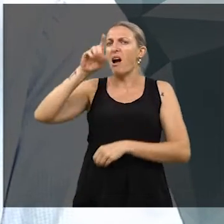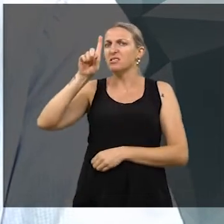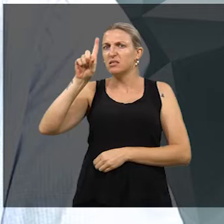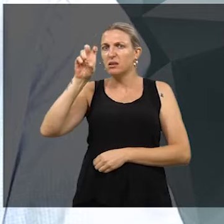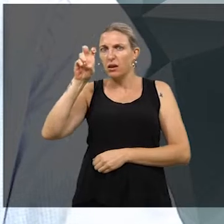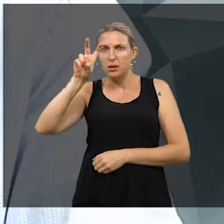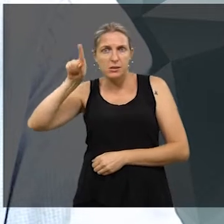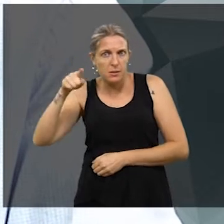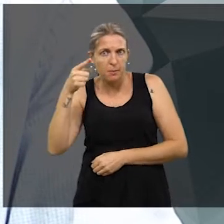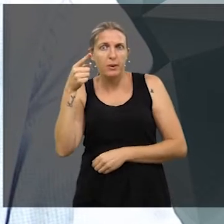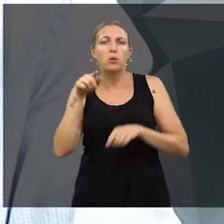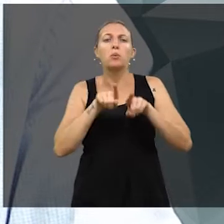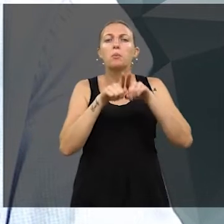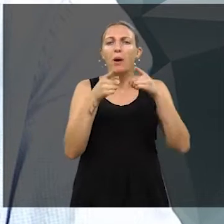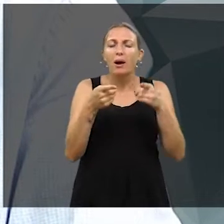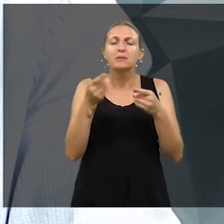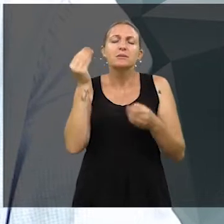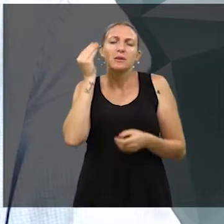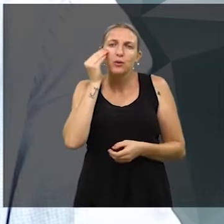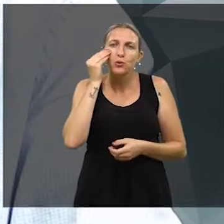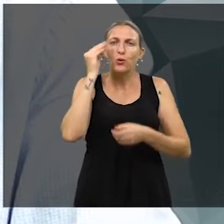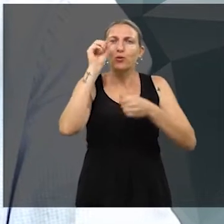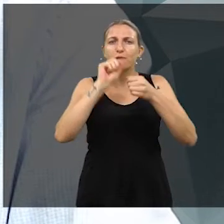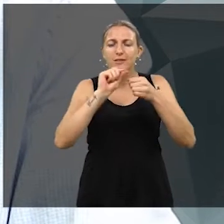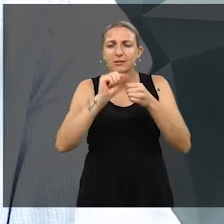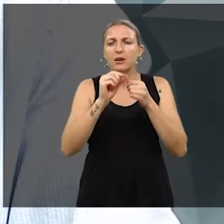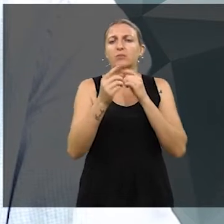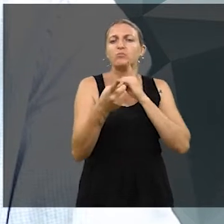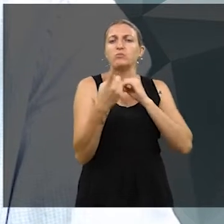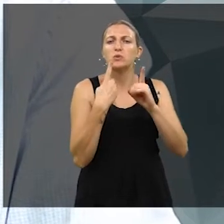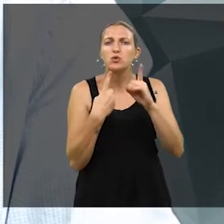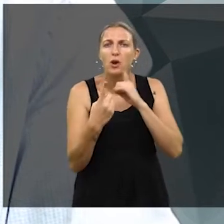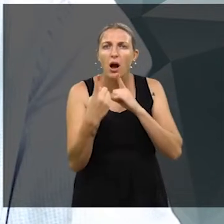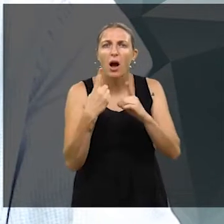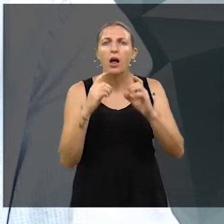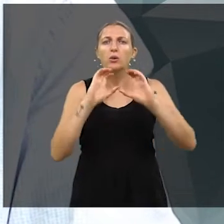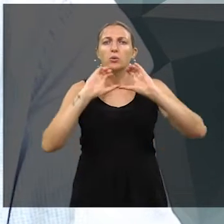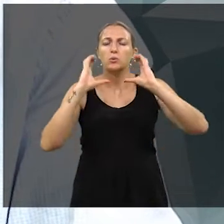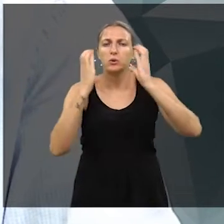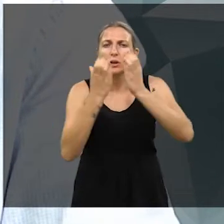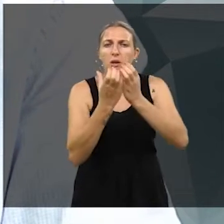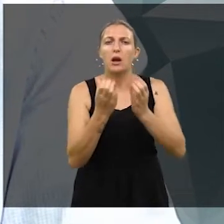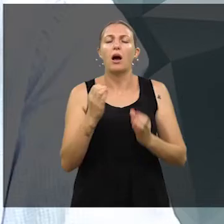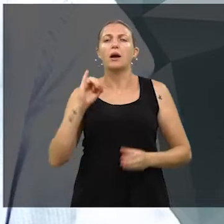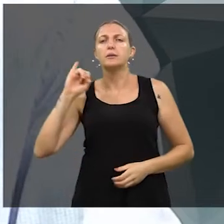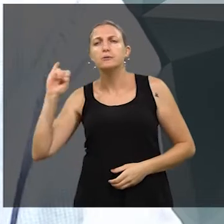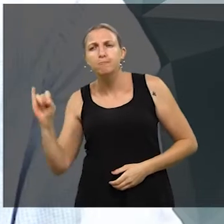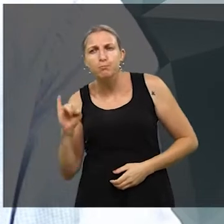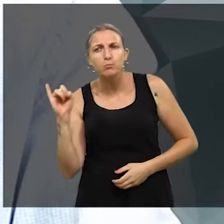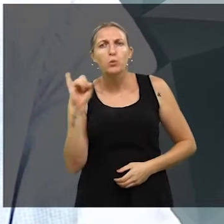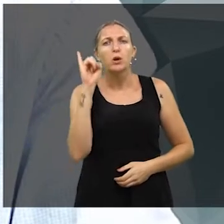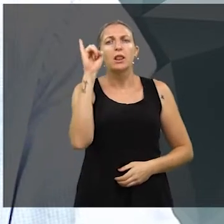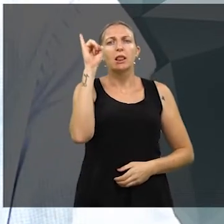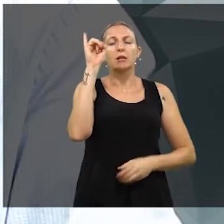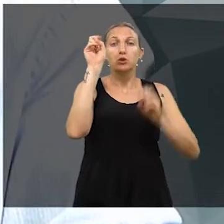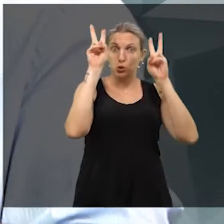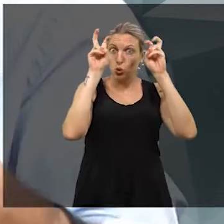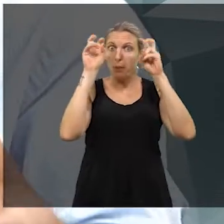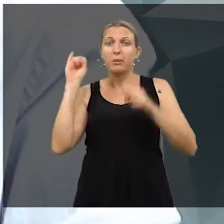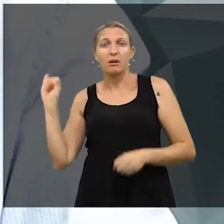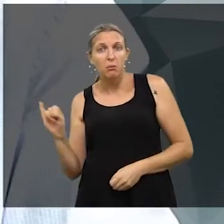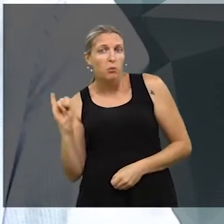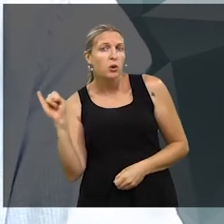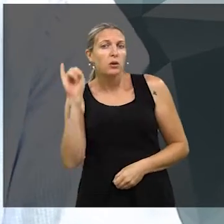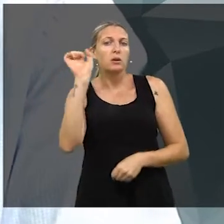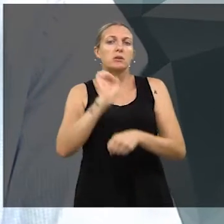recebeu. Mas o que a gente procurou fazer foi isso, é dialogar com a comunidade sobre a importância que a Erechim e a região Alto Uruguai têm